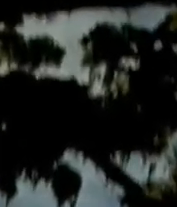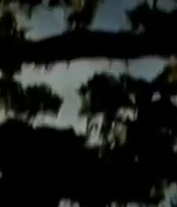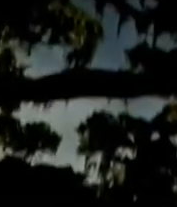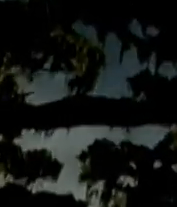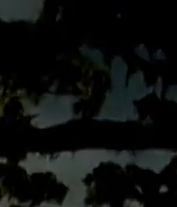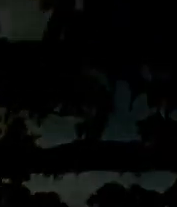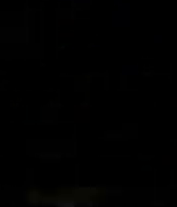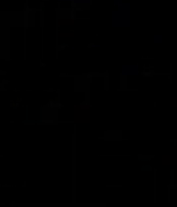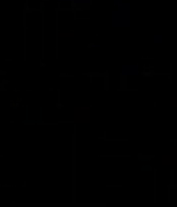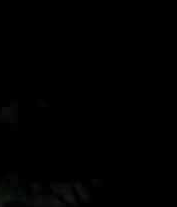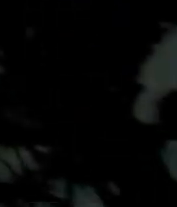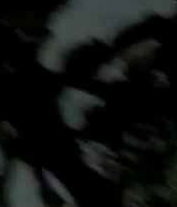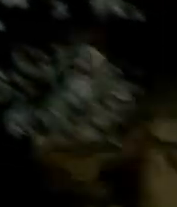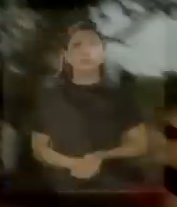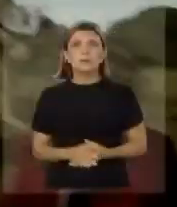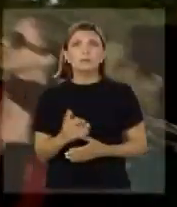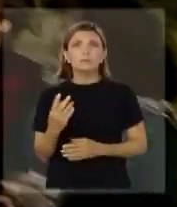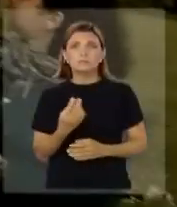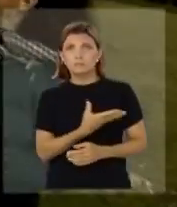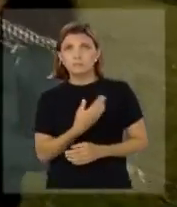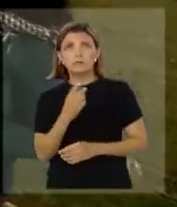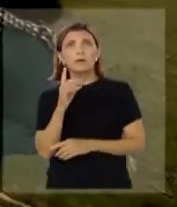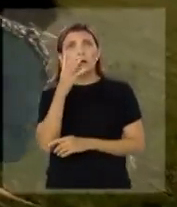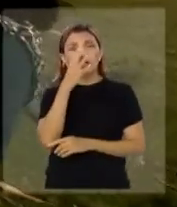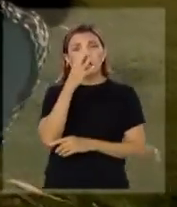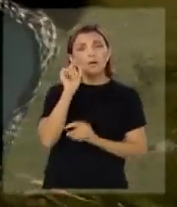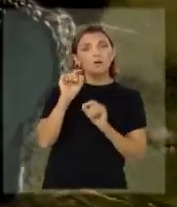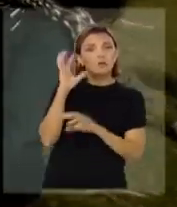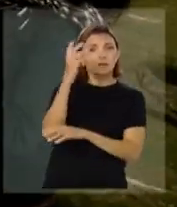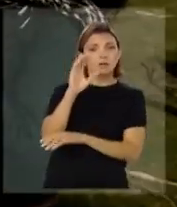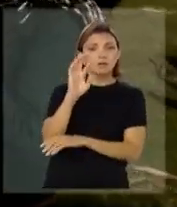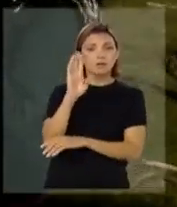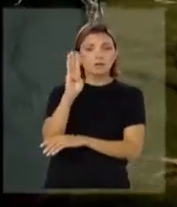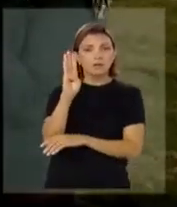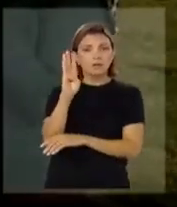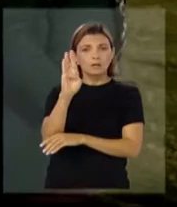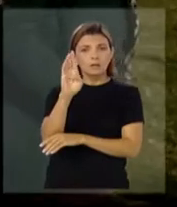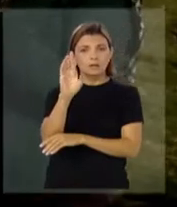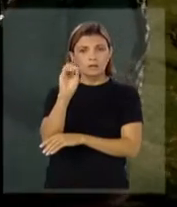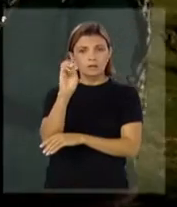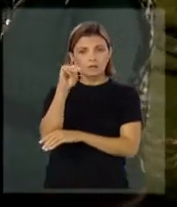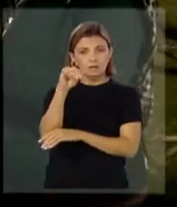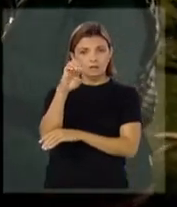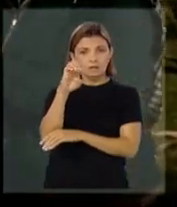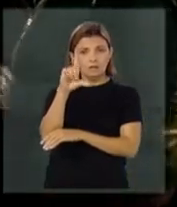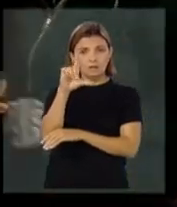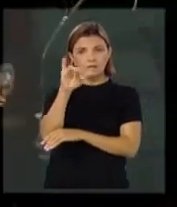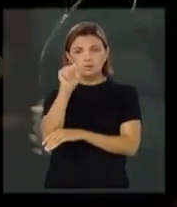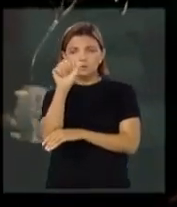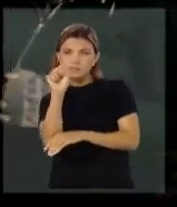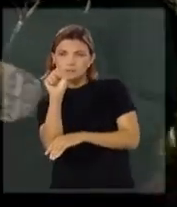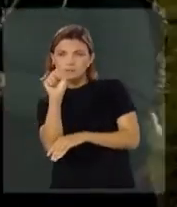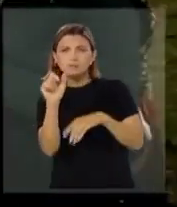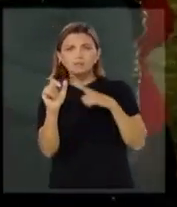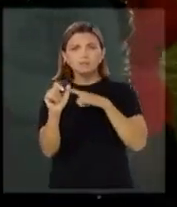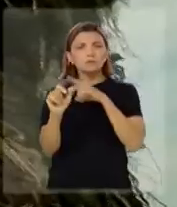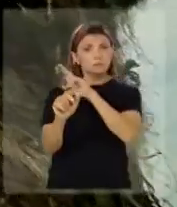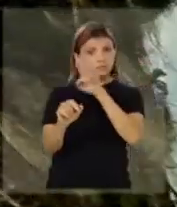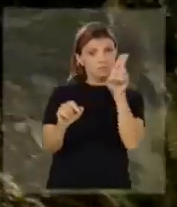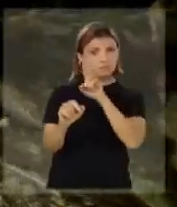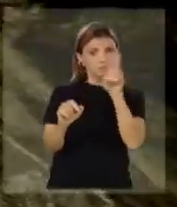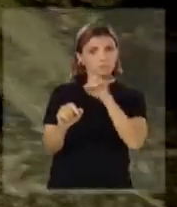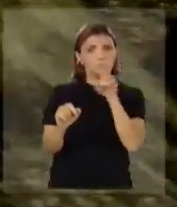Vamos lá. Você tinha que tirar foto do menino. Olha só, gurias, aqui, olha, que eu queria mostrar pra vocês. São as bromélias ali em cima. Ah, que lindo. São as